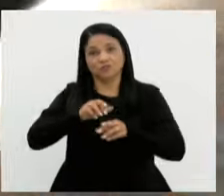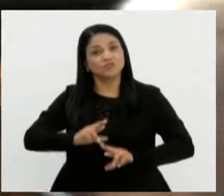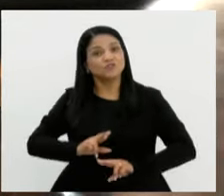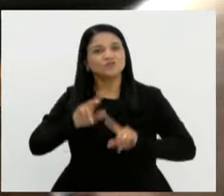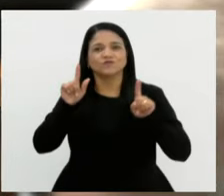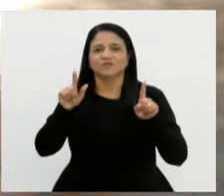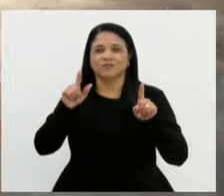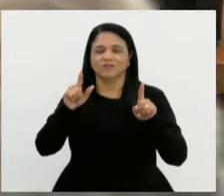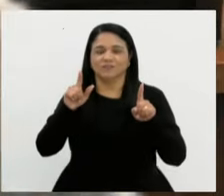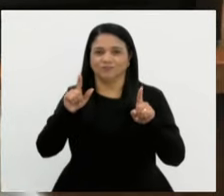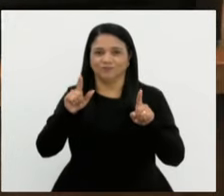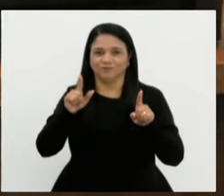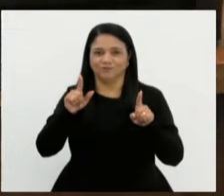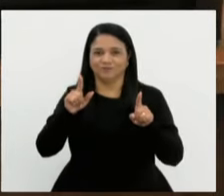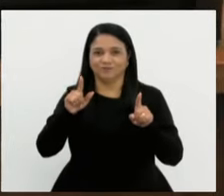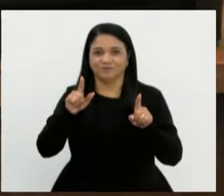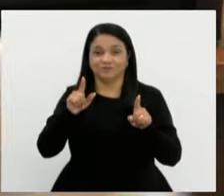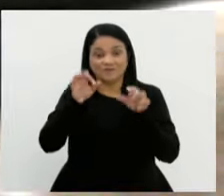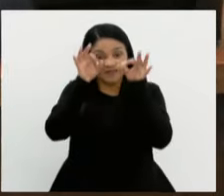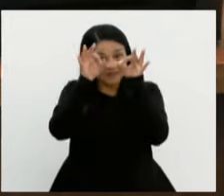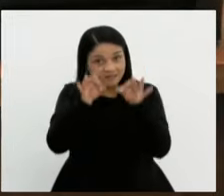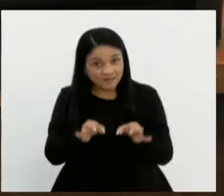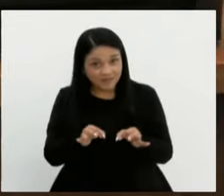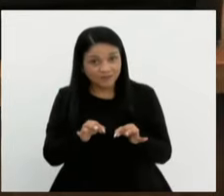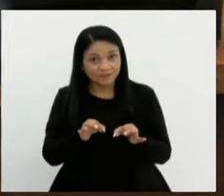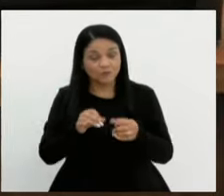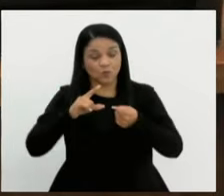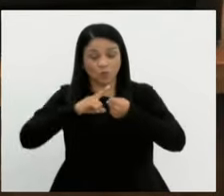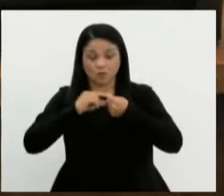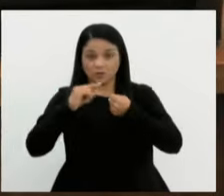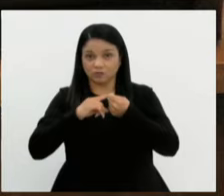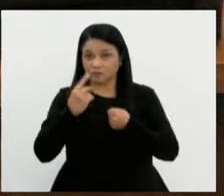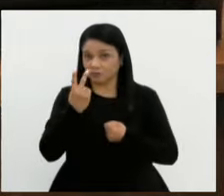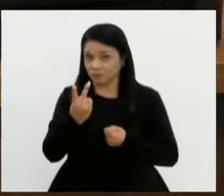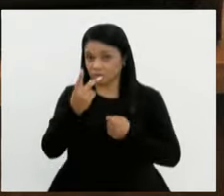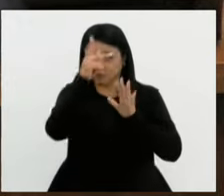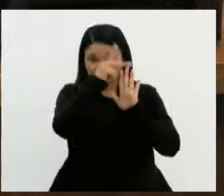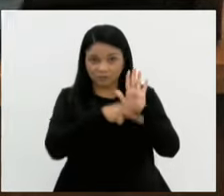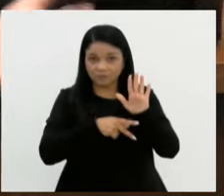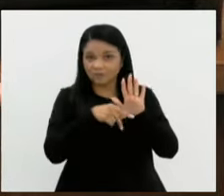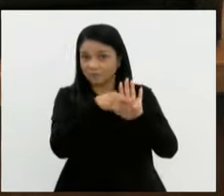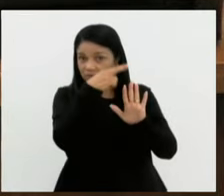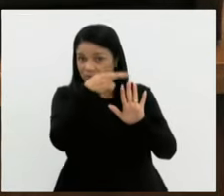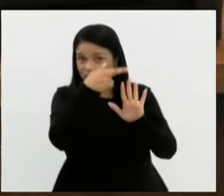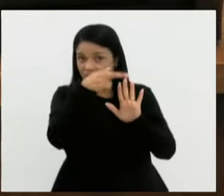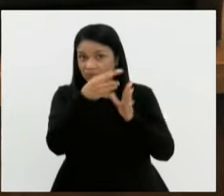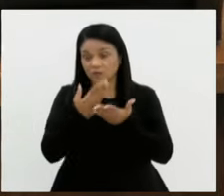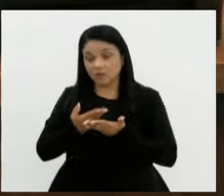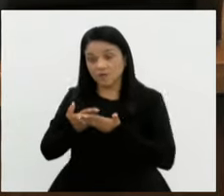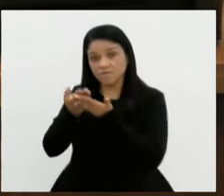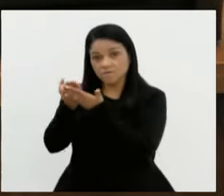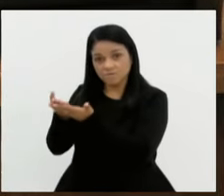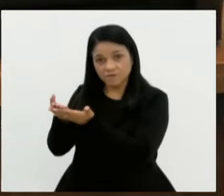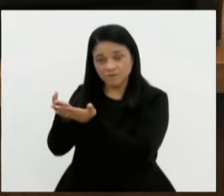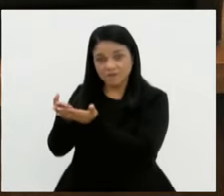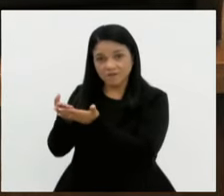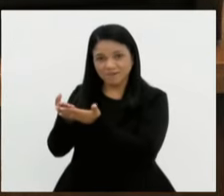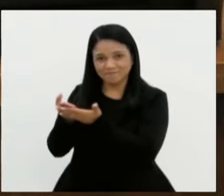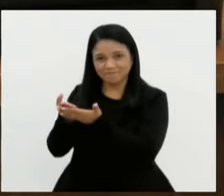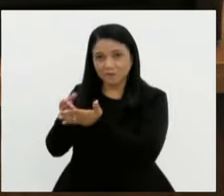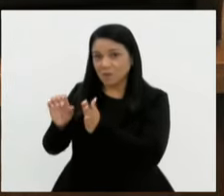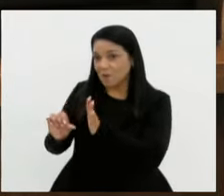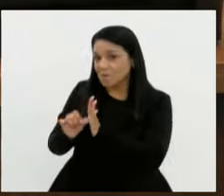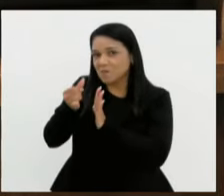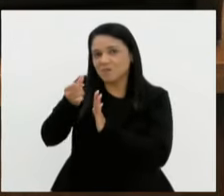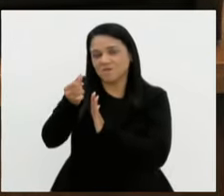Então, nesta condição, acertadamente, o artigo 2 do projeto de resolução envia, de maneira inédita, para o